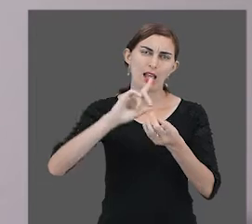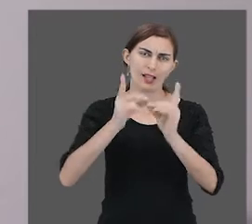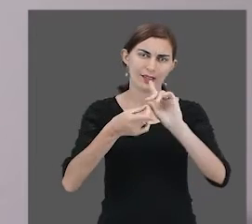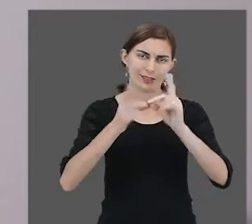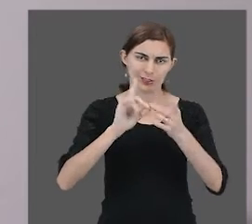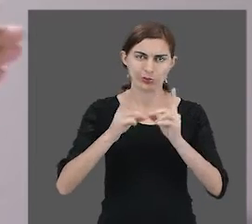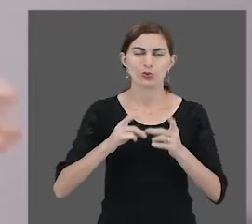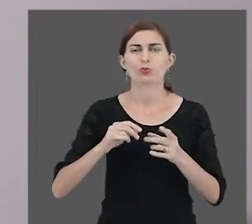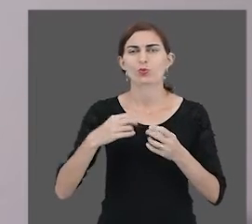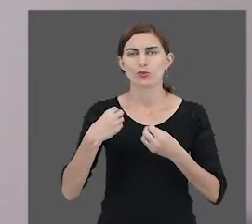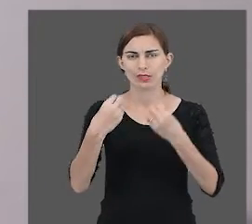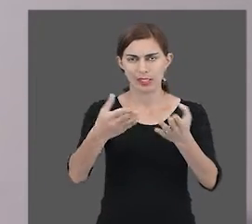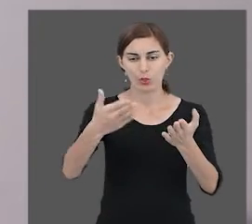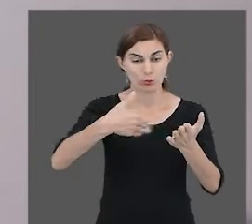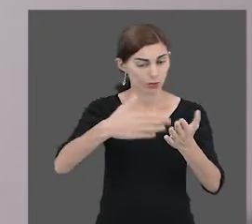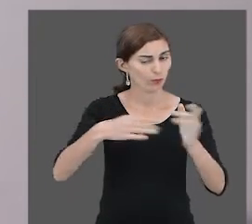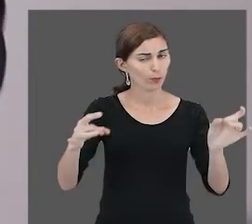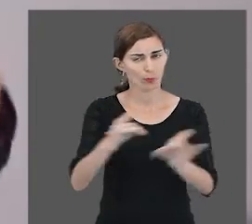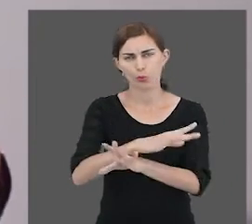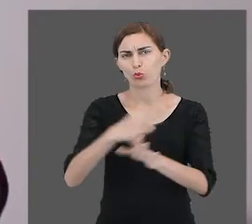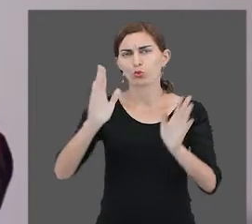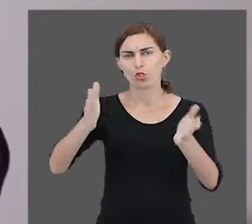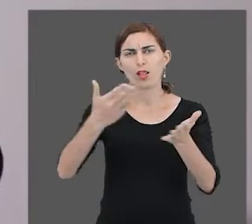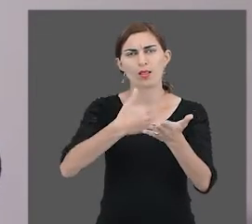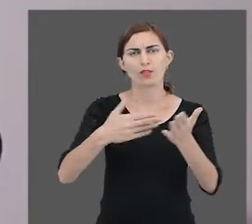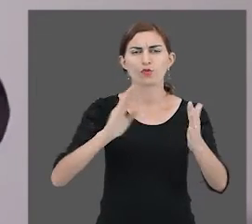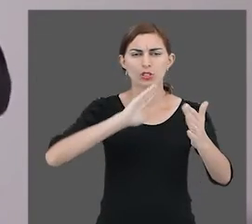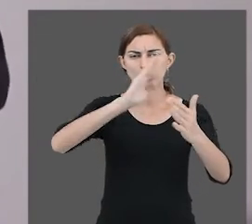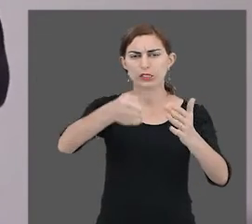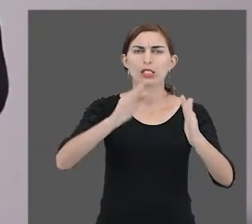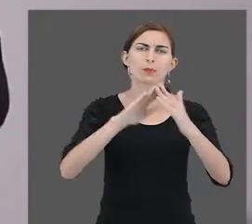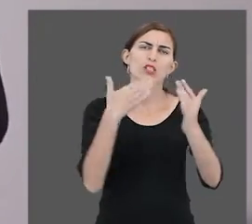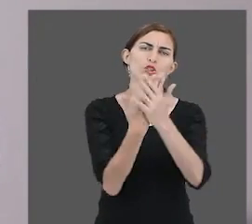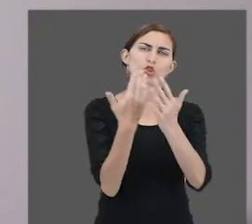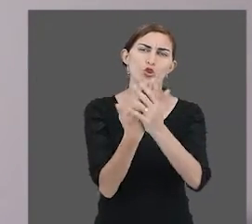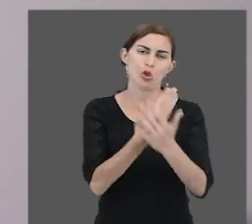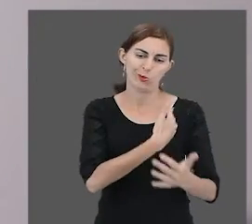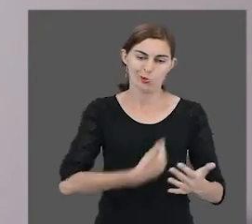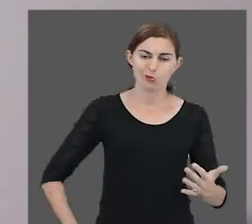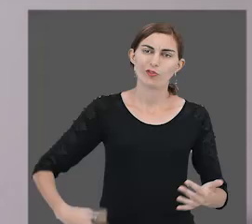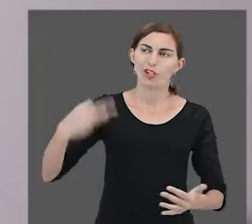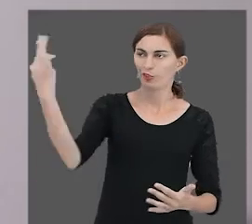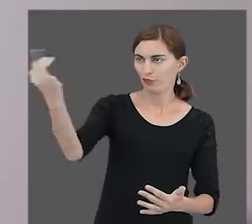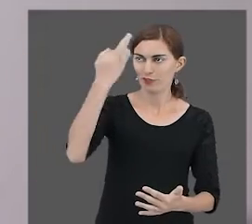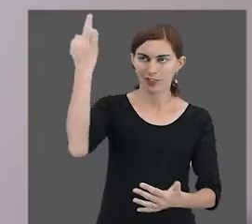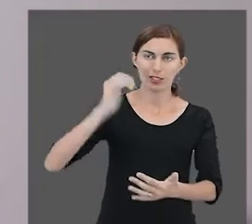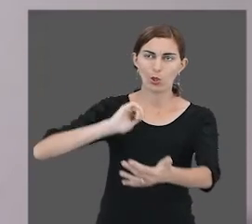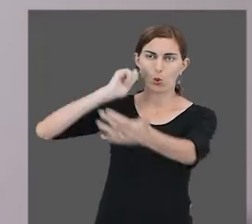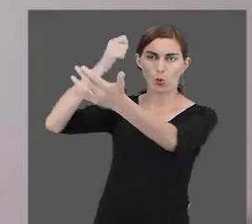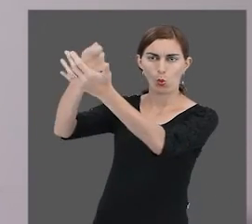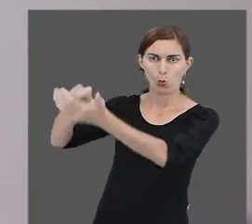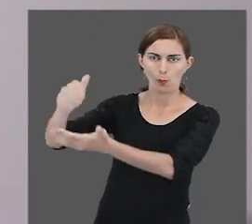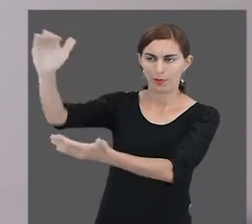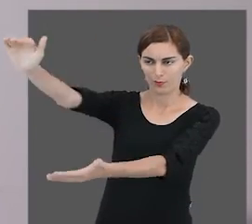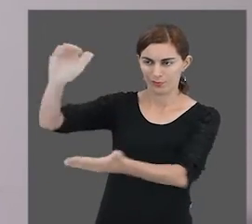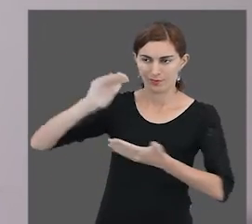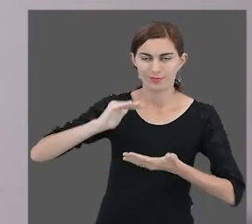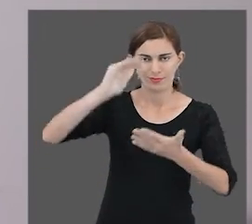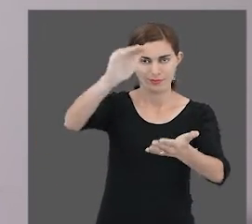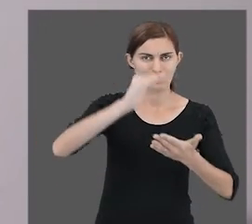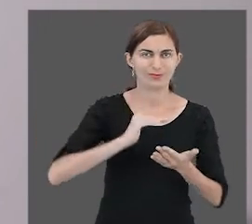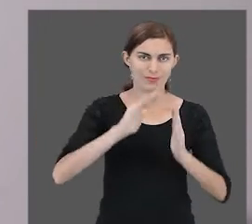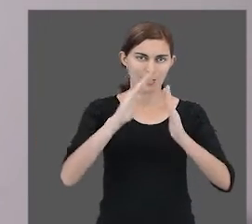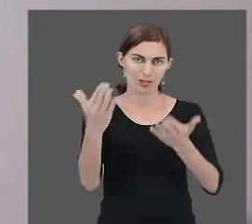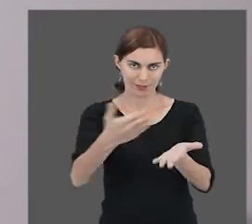repassa aos estados já o livro chega diretamente na escola, o governo federal compra o livro e passa para a